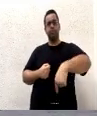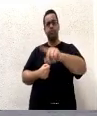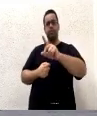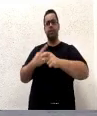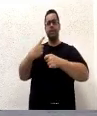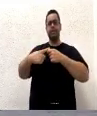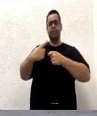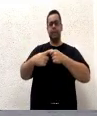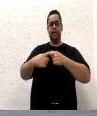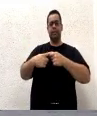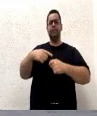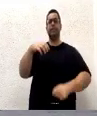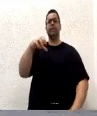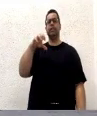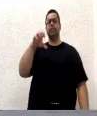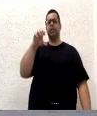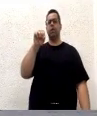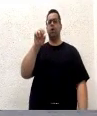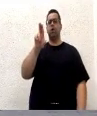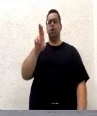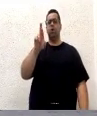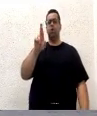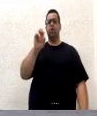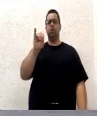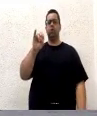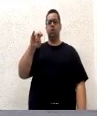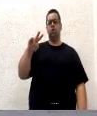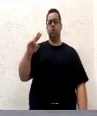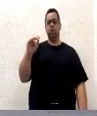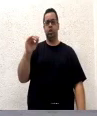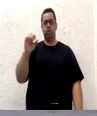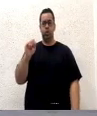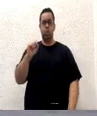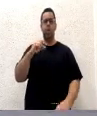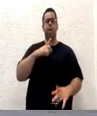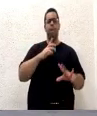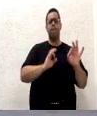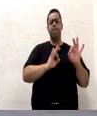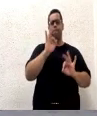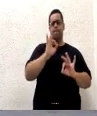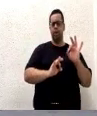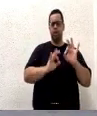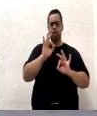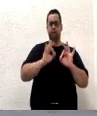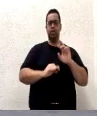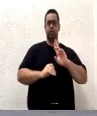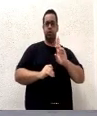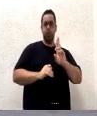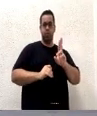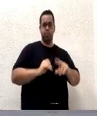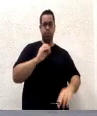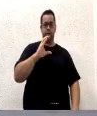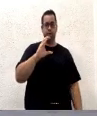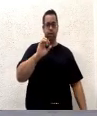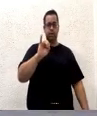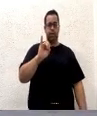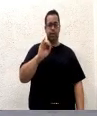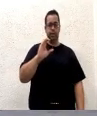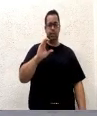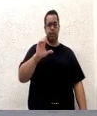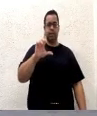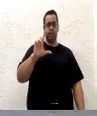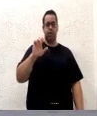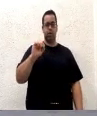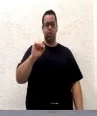outros vereadores também, nós descobrimos um projeto chamado Cicloturismo, né, que é essa ação, né, de praticar o ciclismo nesse sentido,